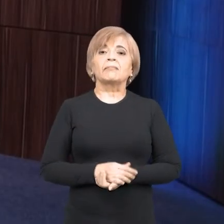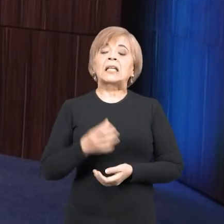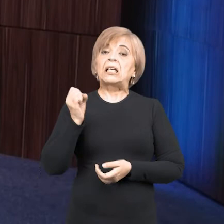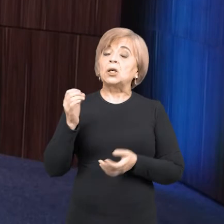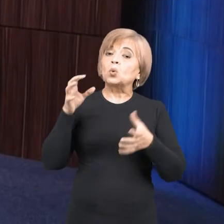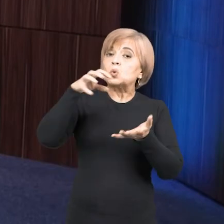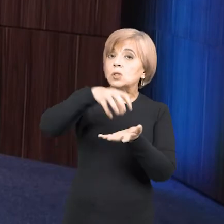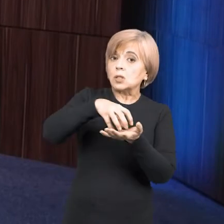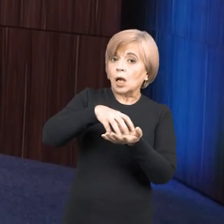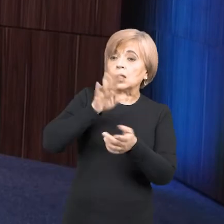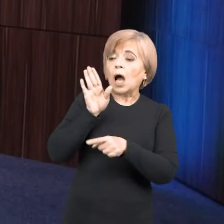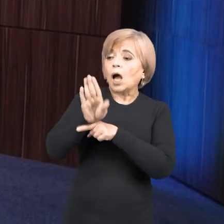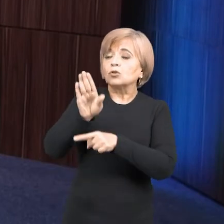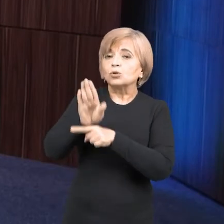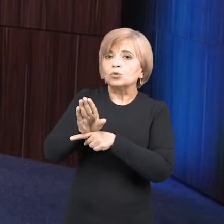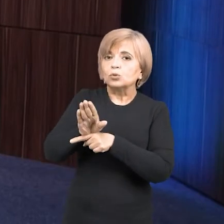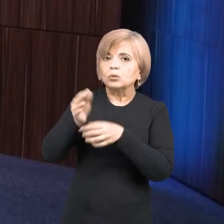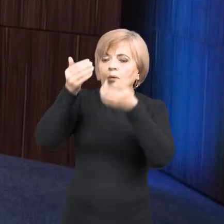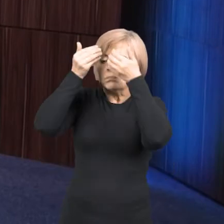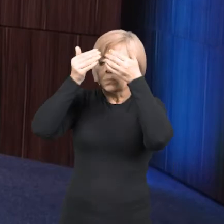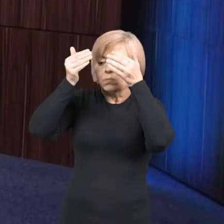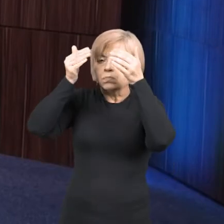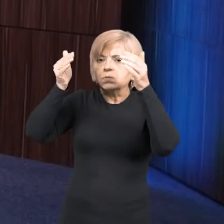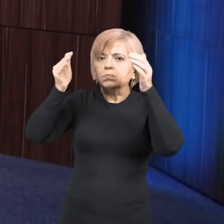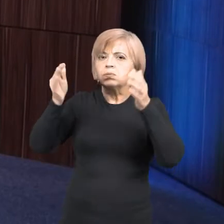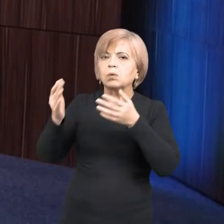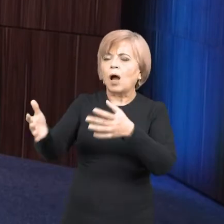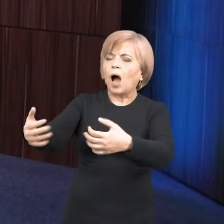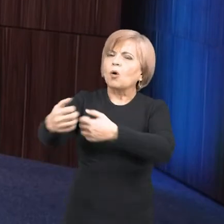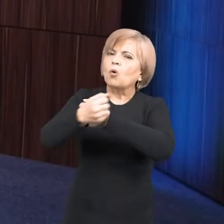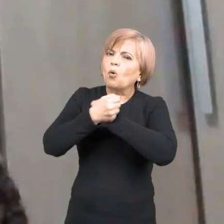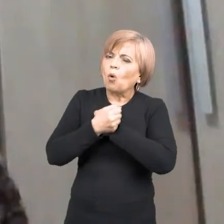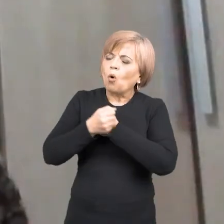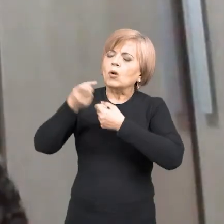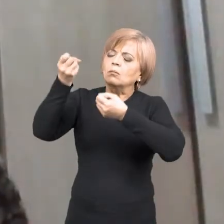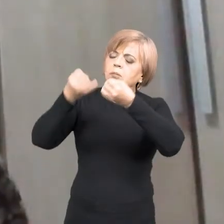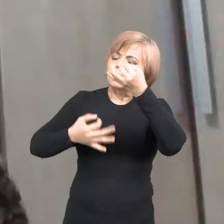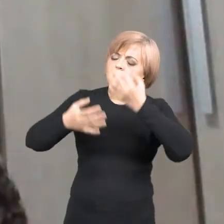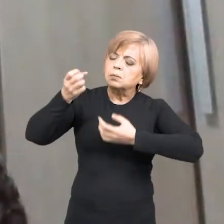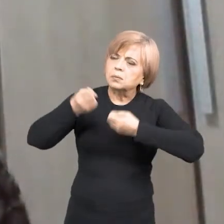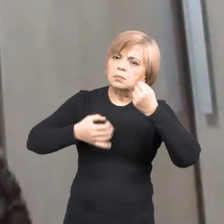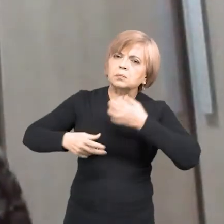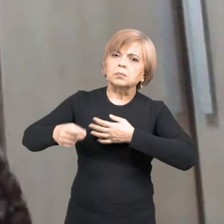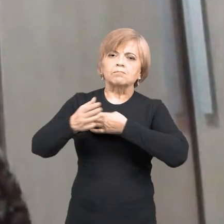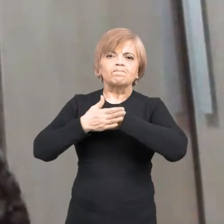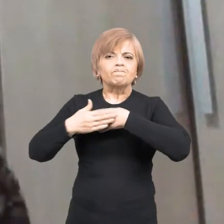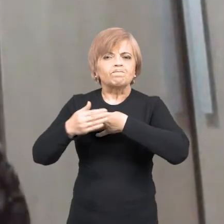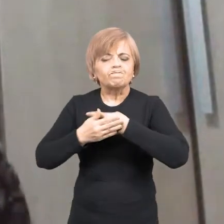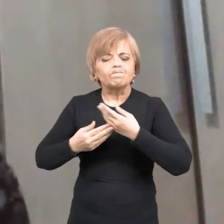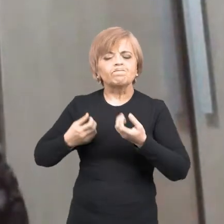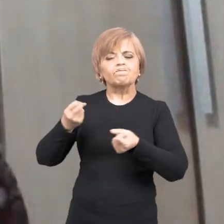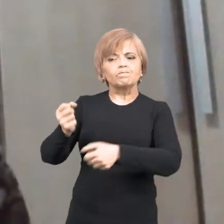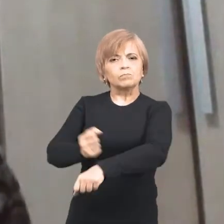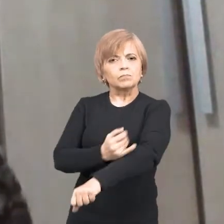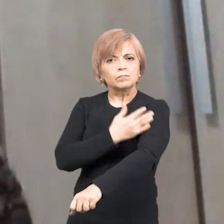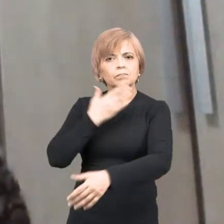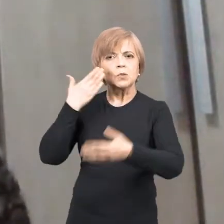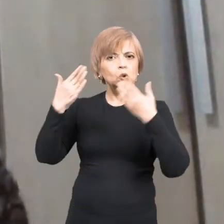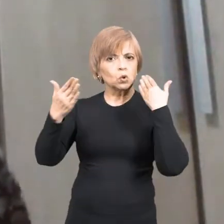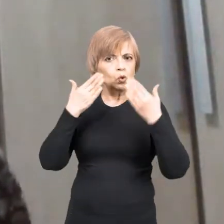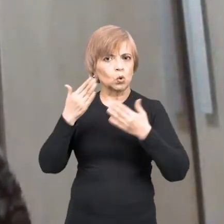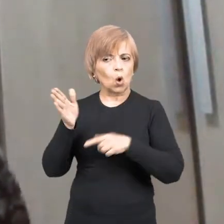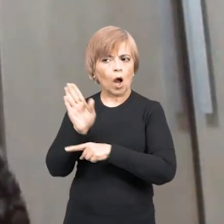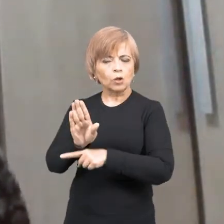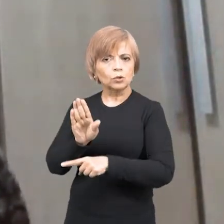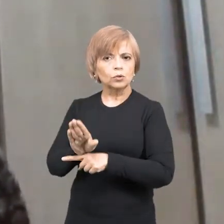de atendimento à mulher, eles proporcionam esse acolhimento, essa escuta isenta, não é? E